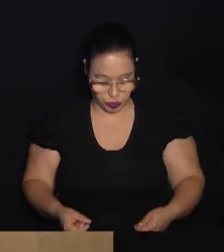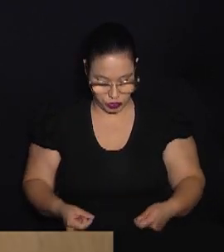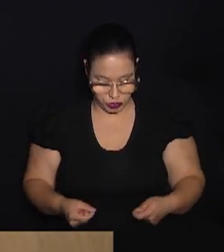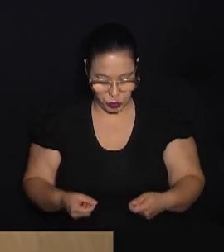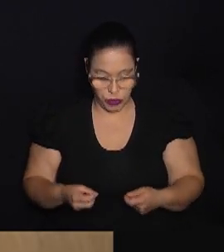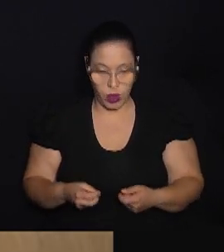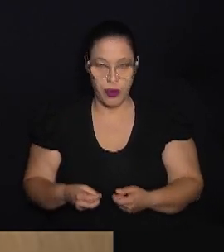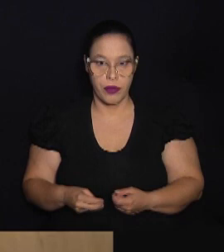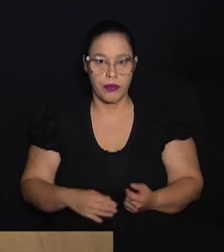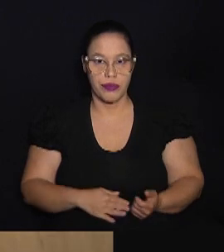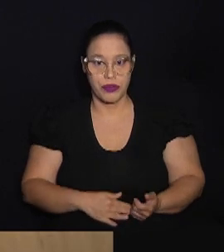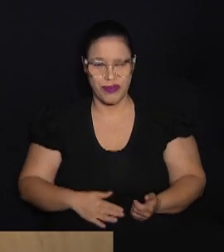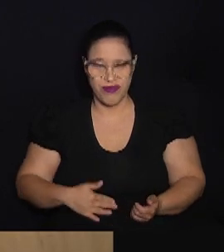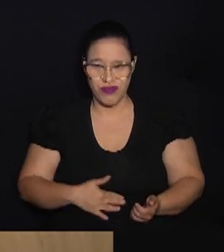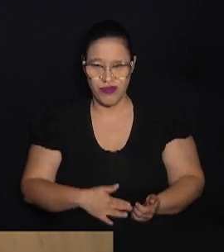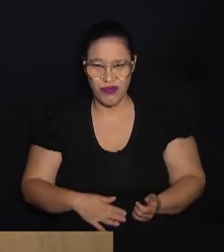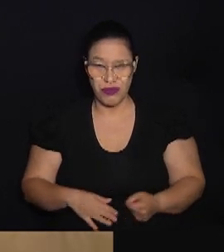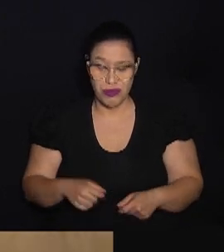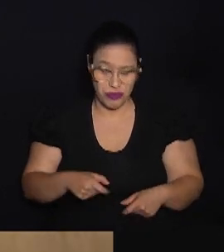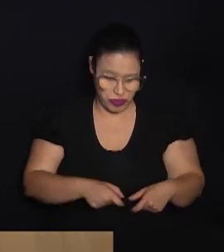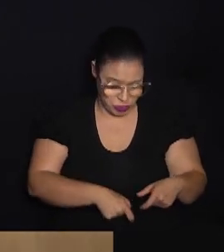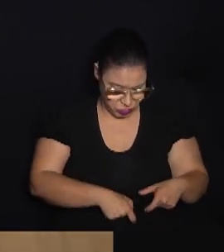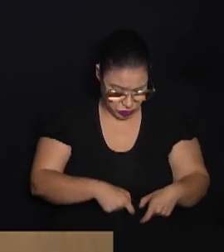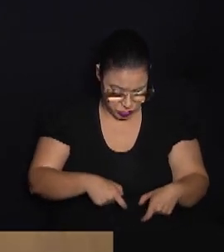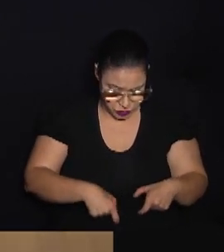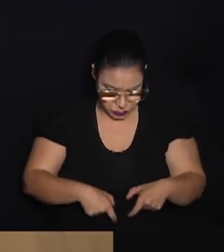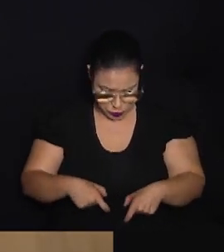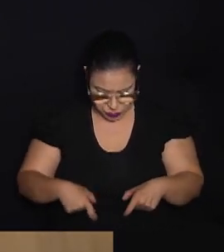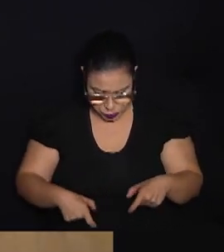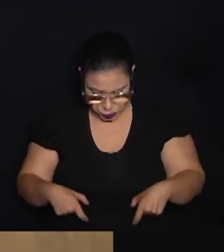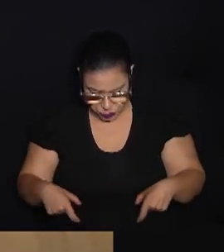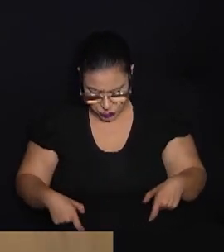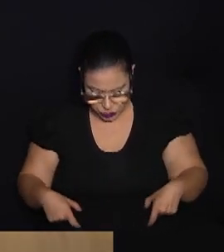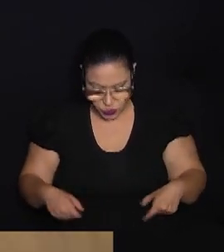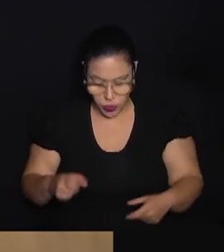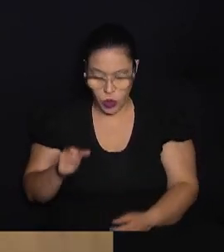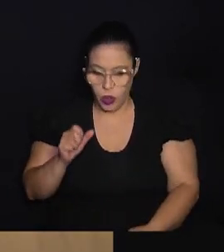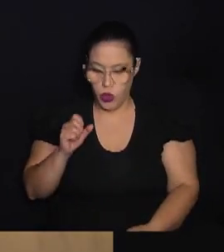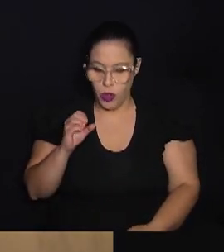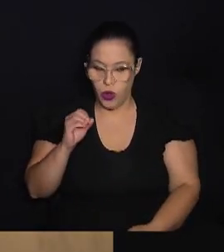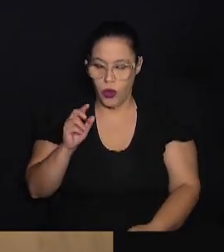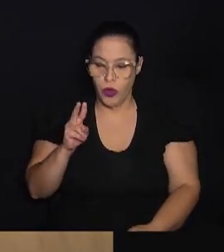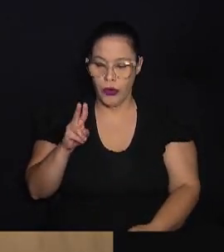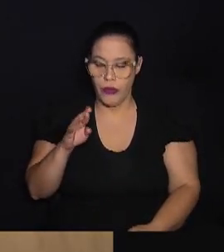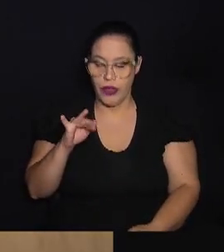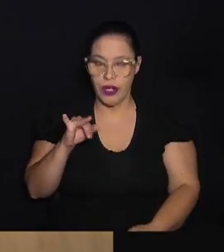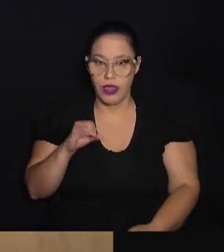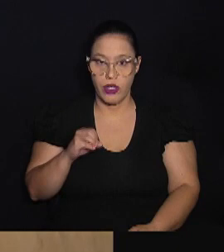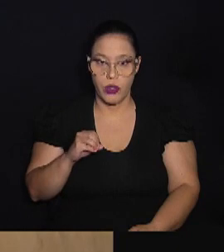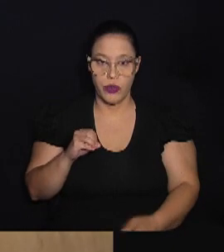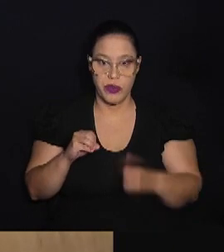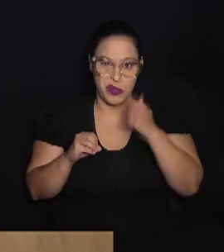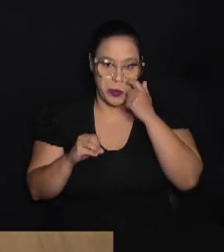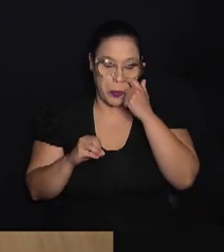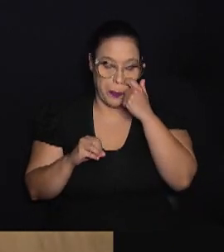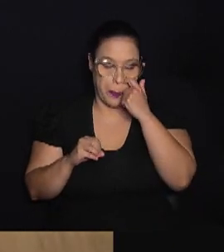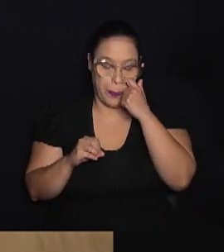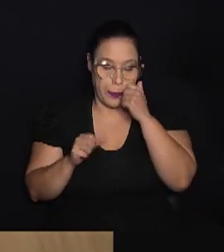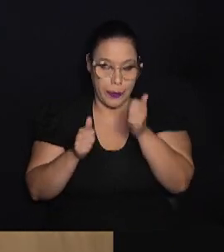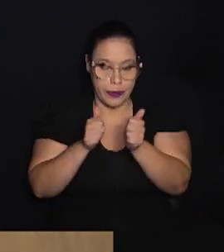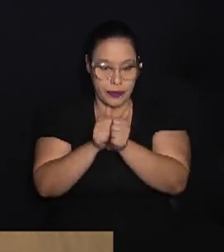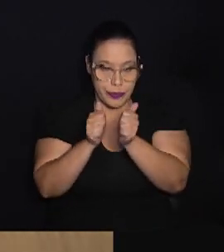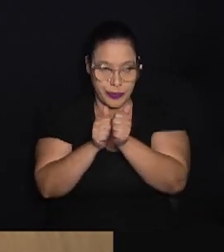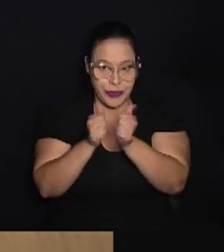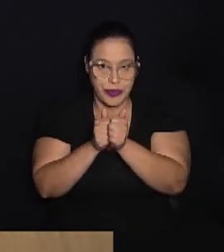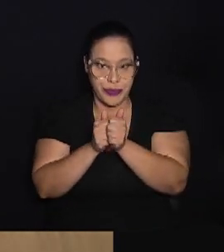tem a gente na barriga, ou outros órgãos locais, acometimento do ovário, ou da parede da bexiga, porque estão todos os órgãos muito próximos,